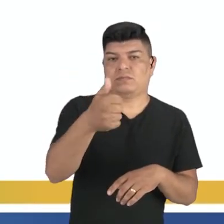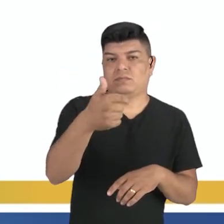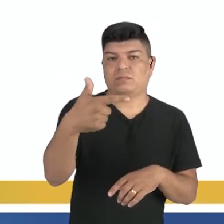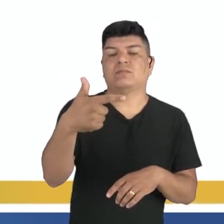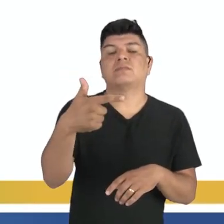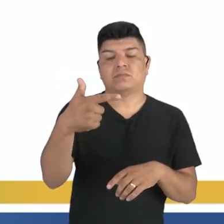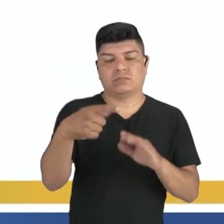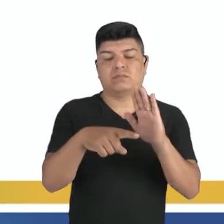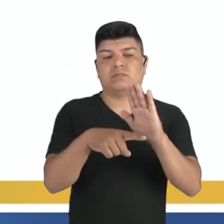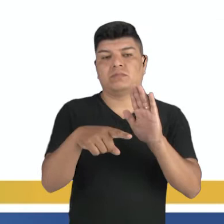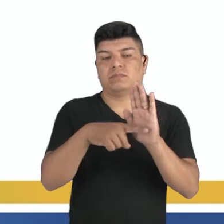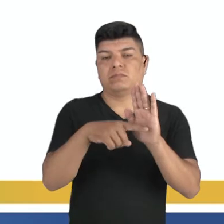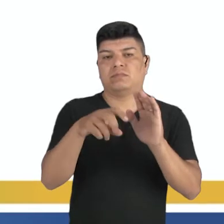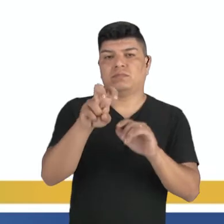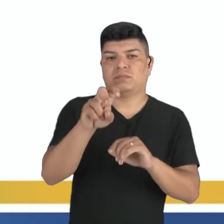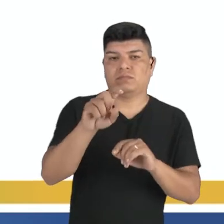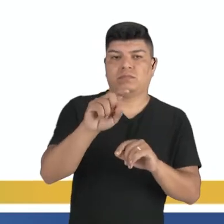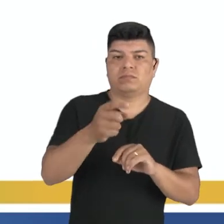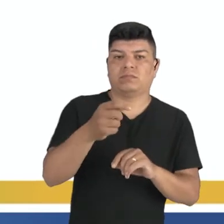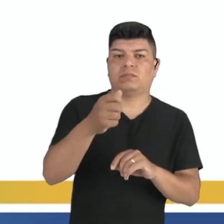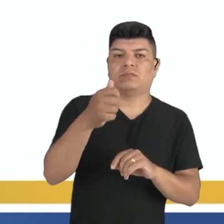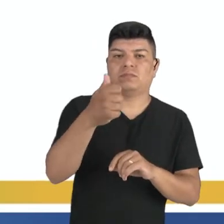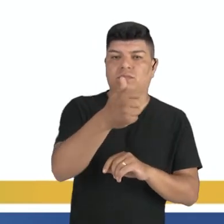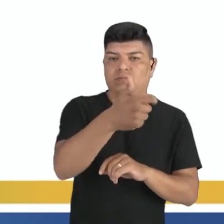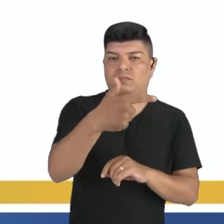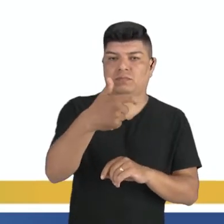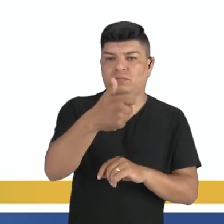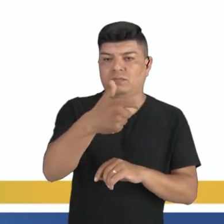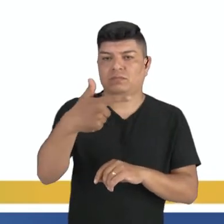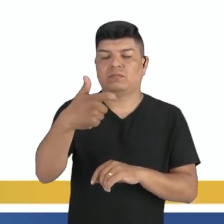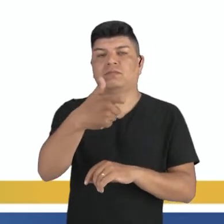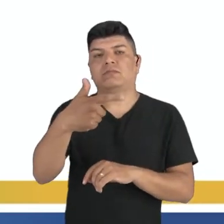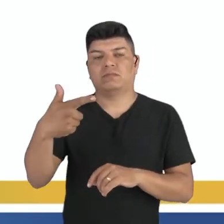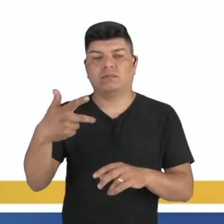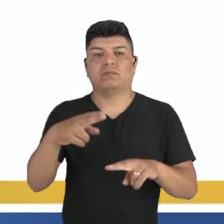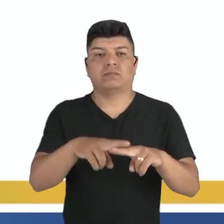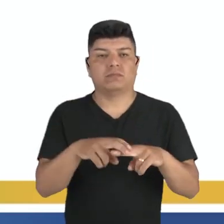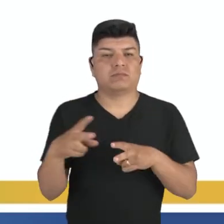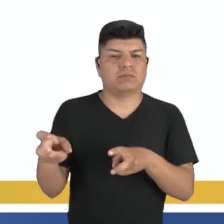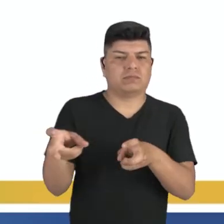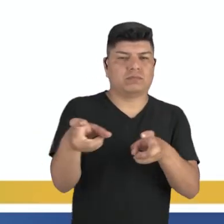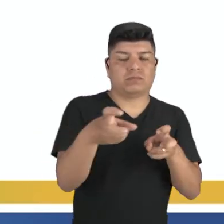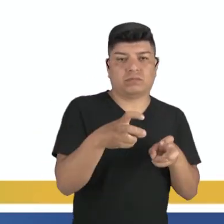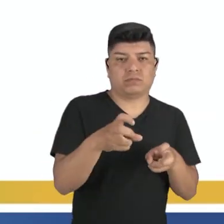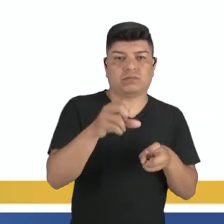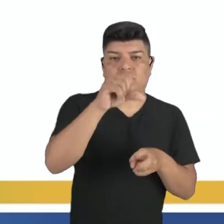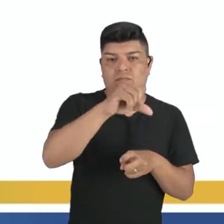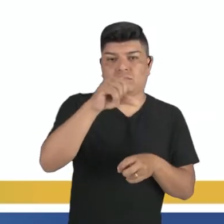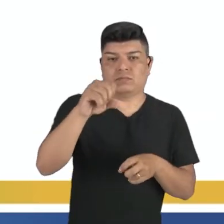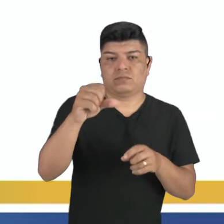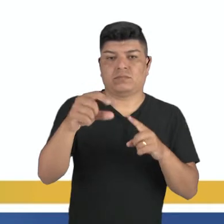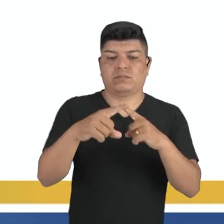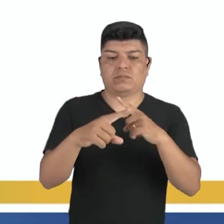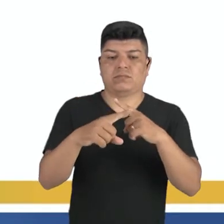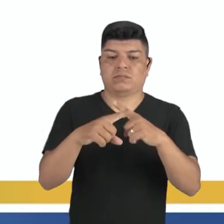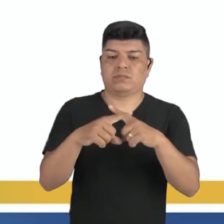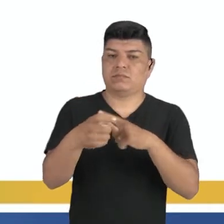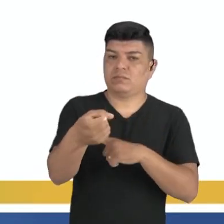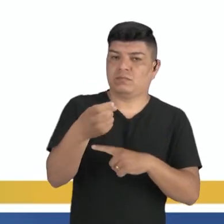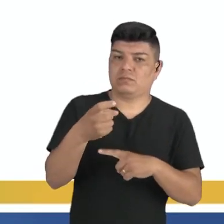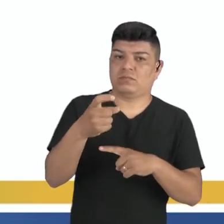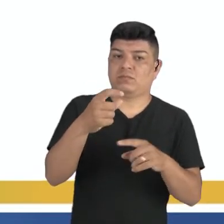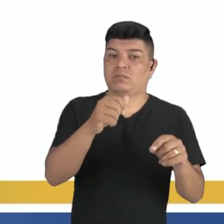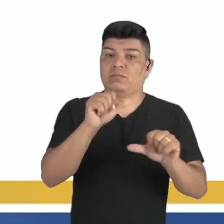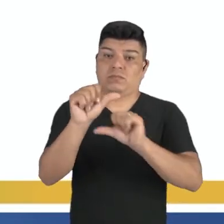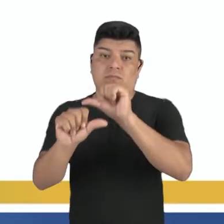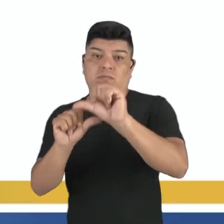512,1212 menos 5,121212, certo? Então, perceba que o 99 que está multiplicando x, ele passa para o